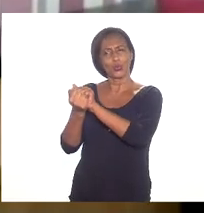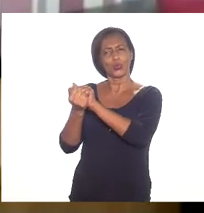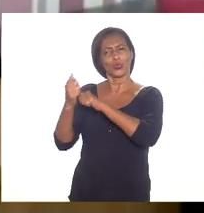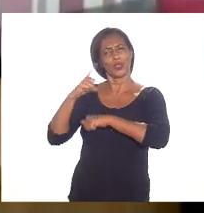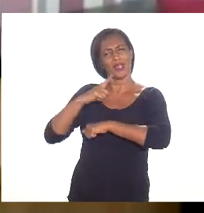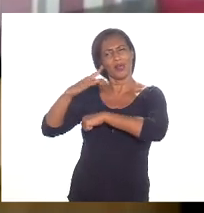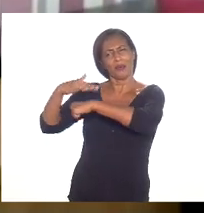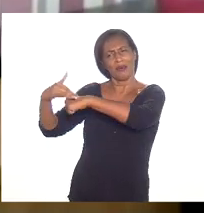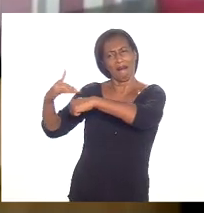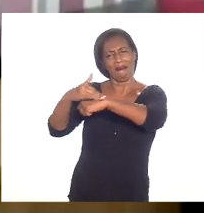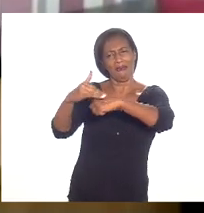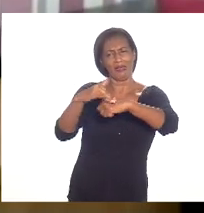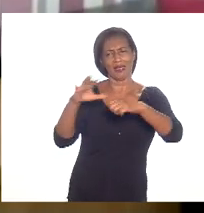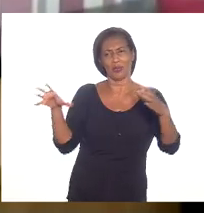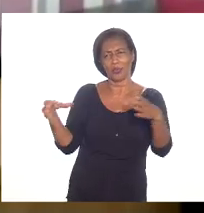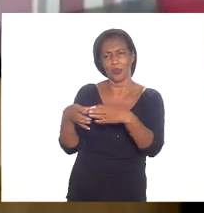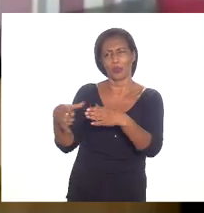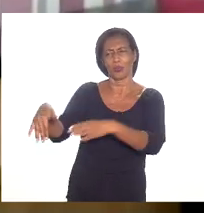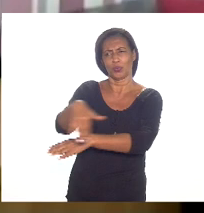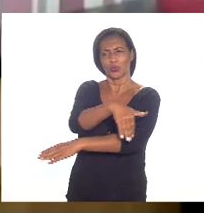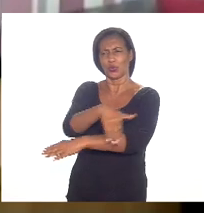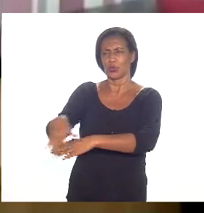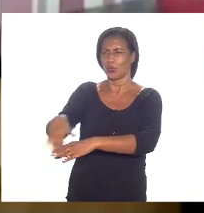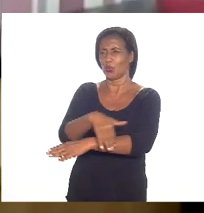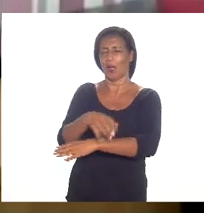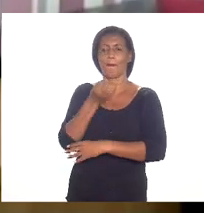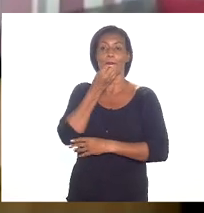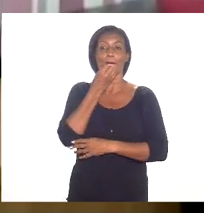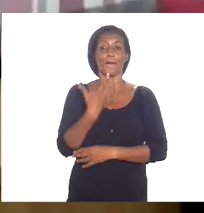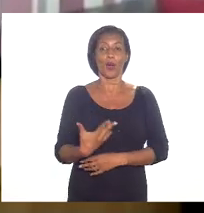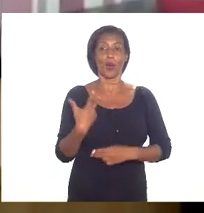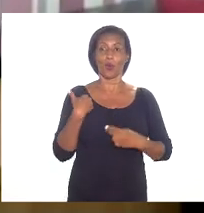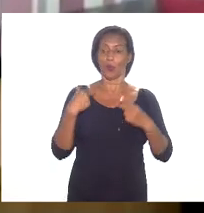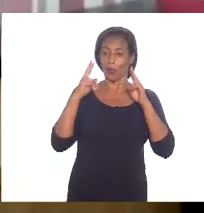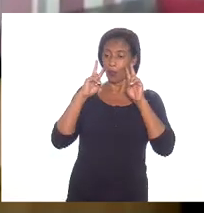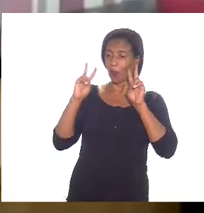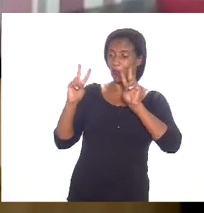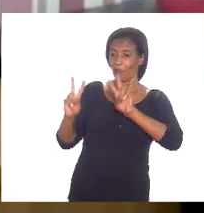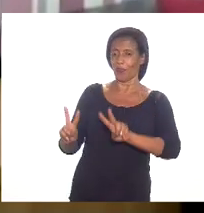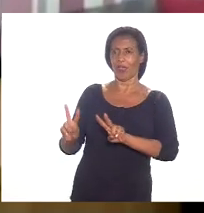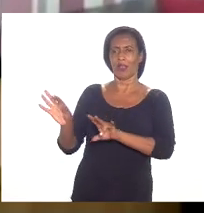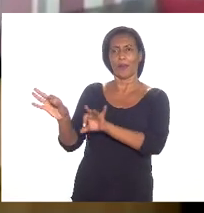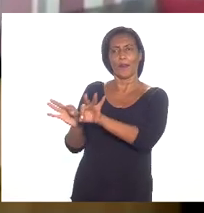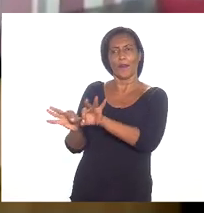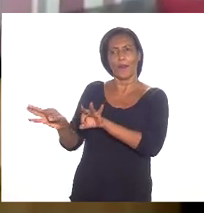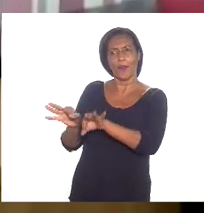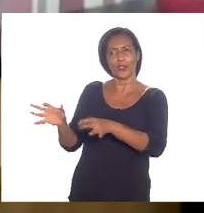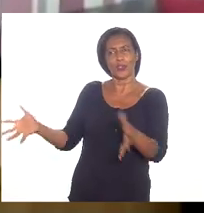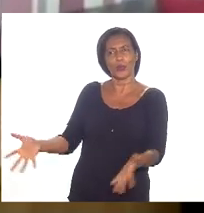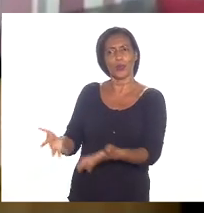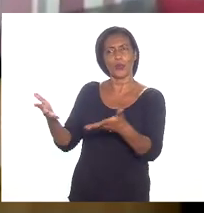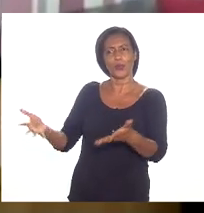muito grande por essa população. Seria muito bom a gente ver esse projeto se efetivando e a gente ver diversos